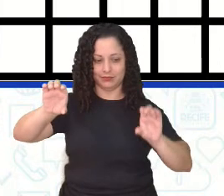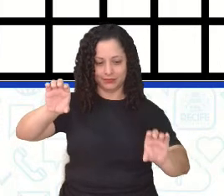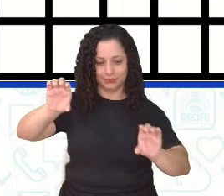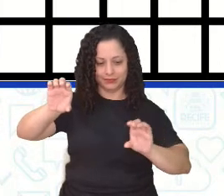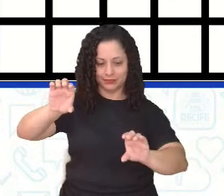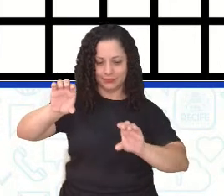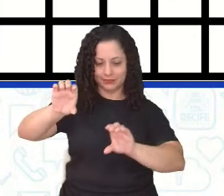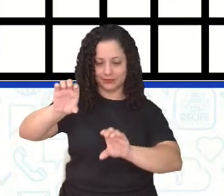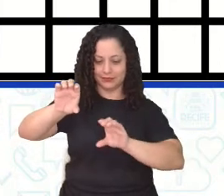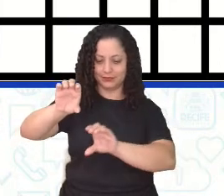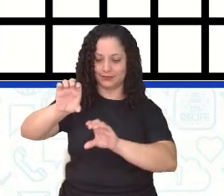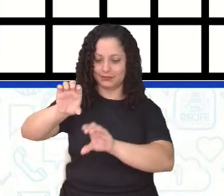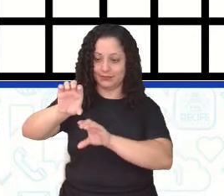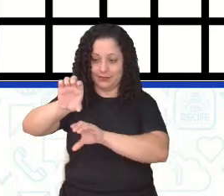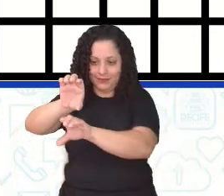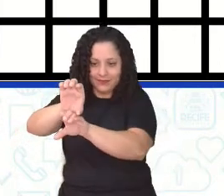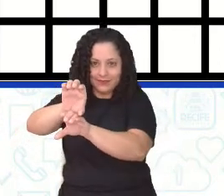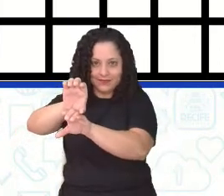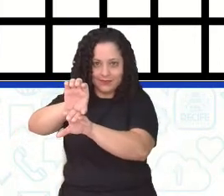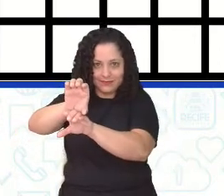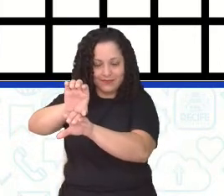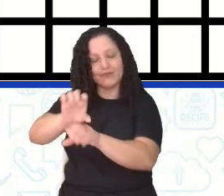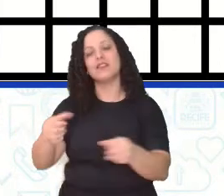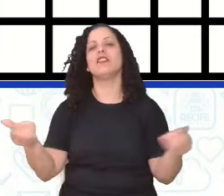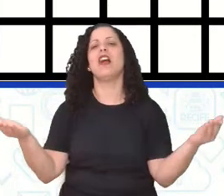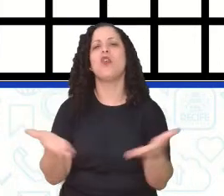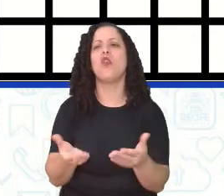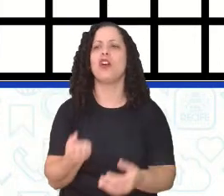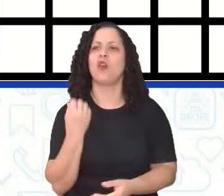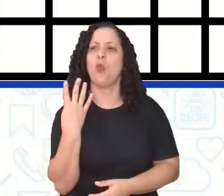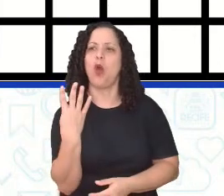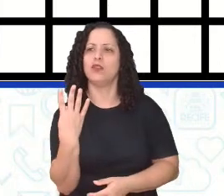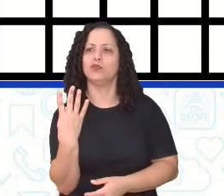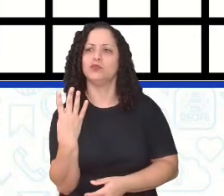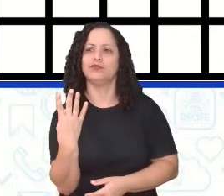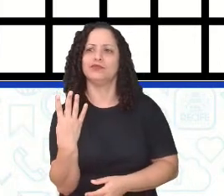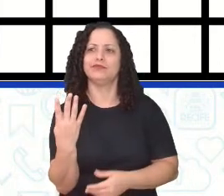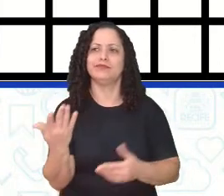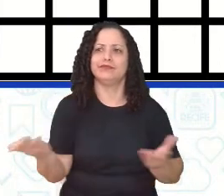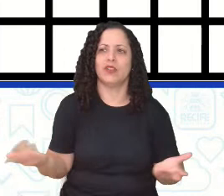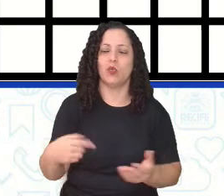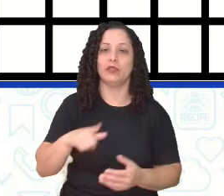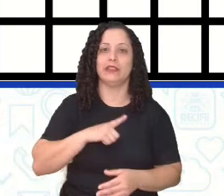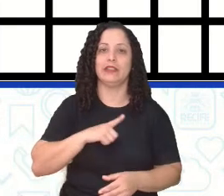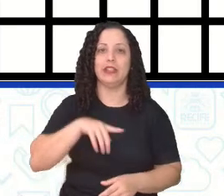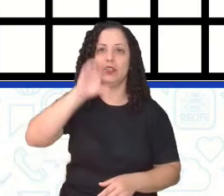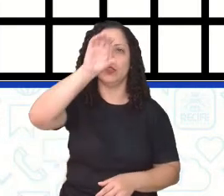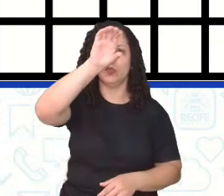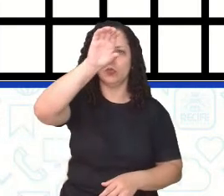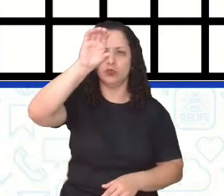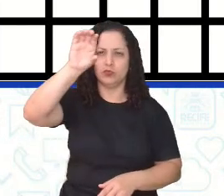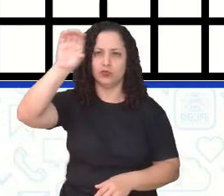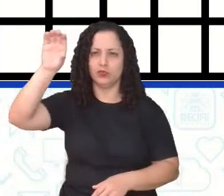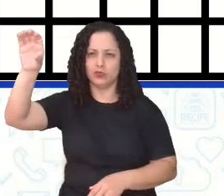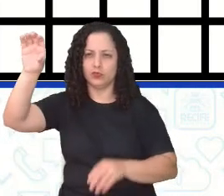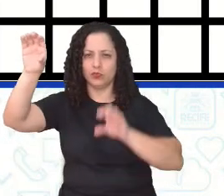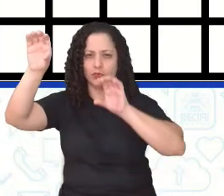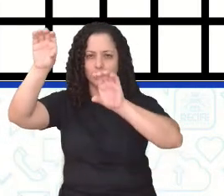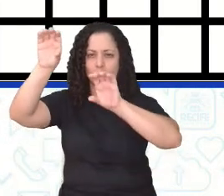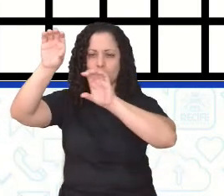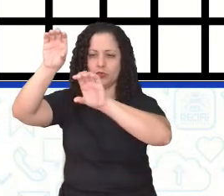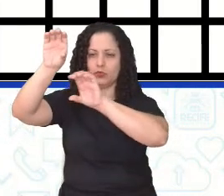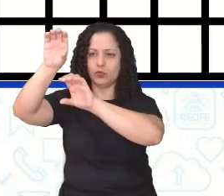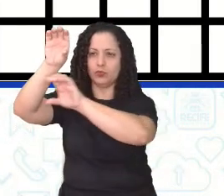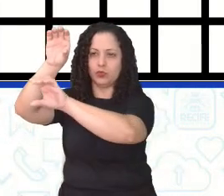de fazer. Se eu colocar 4, então eu vou ter 1, 2, 3, 4 na primeira linha, 5, 6,